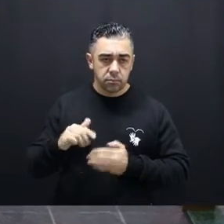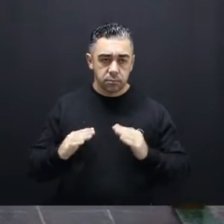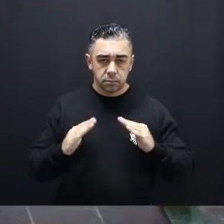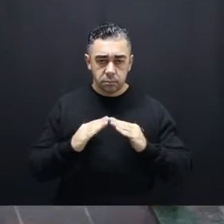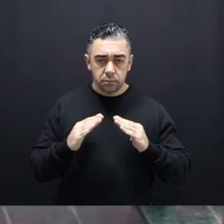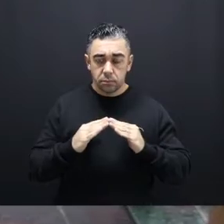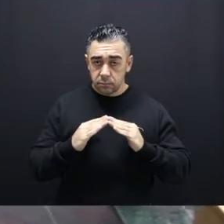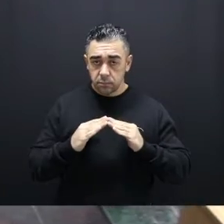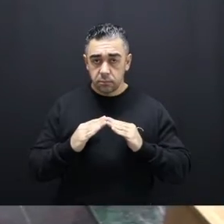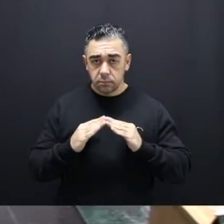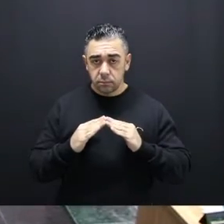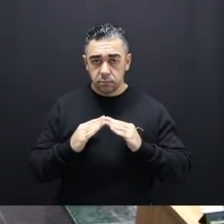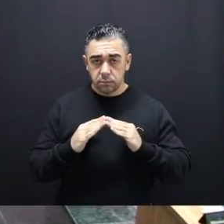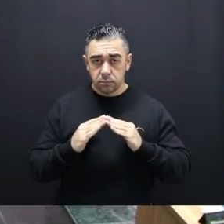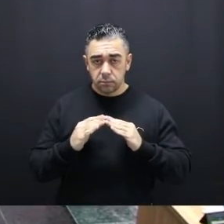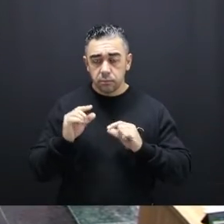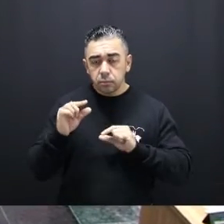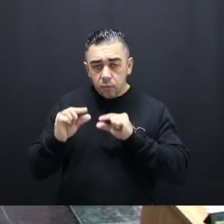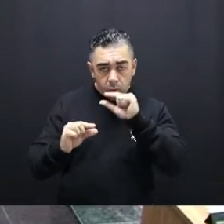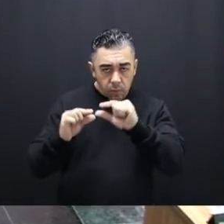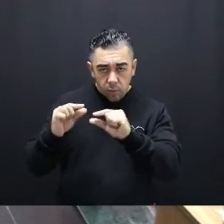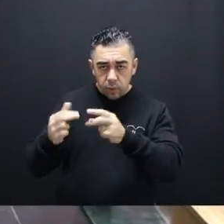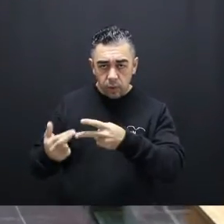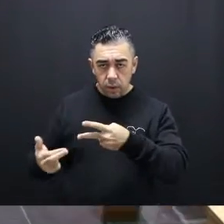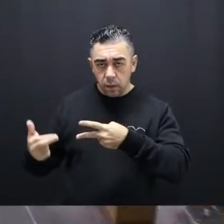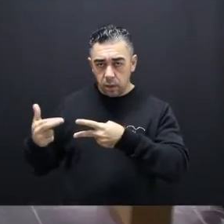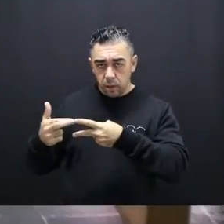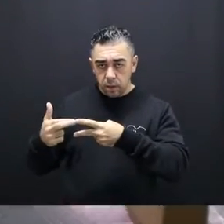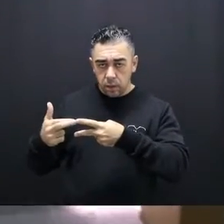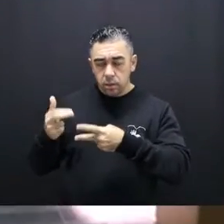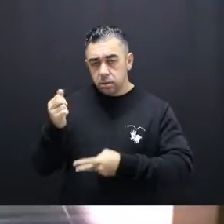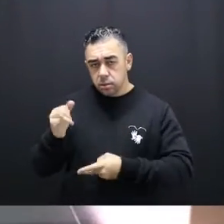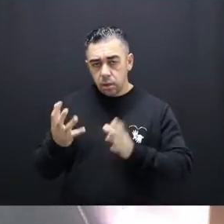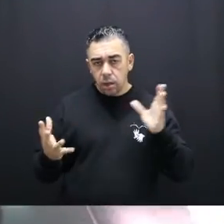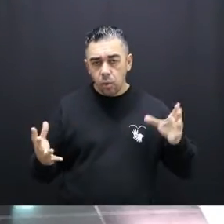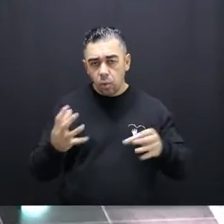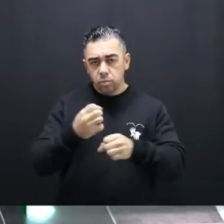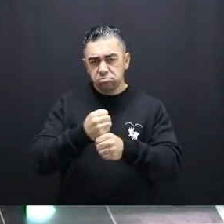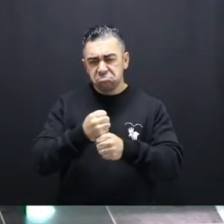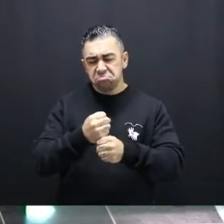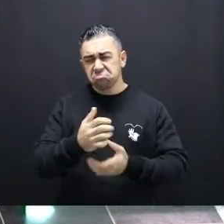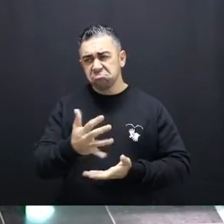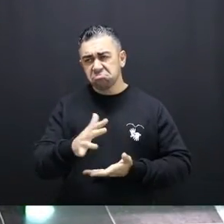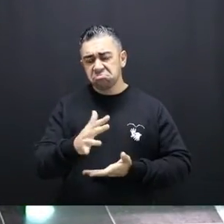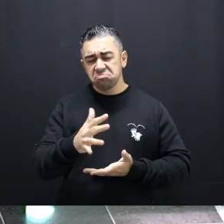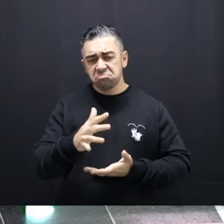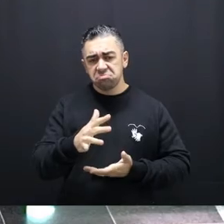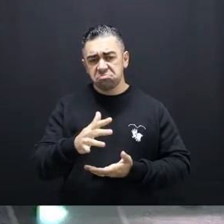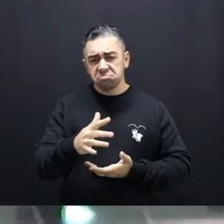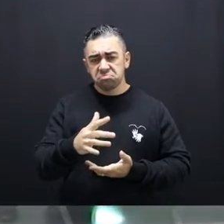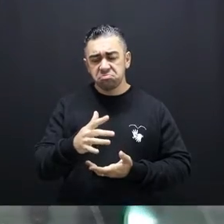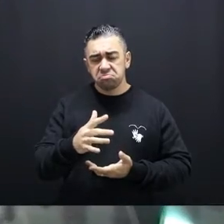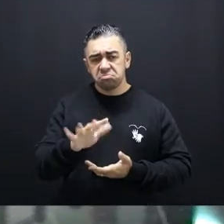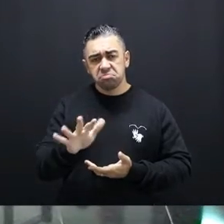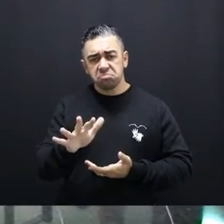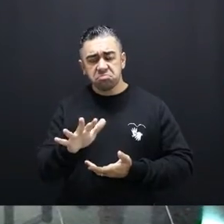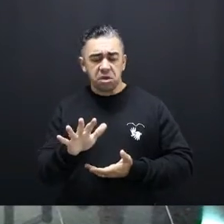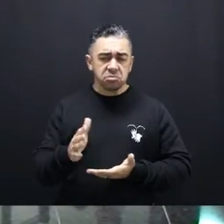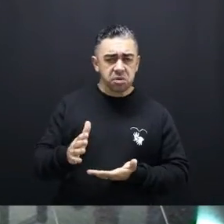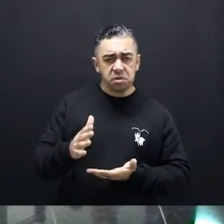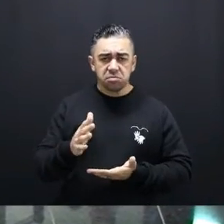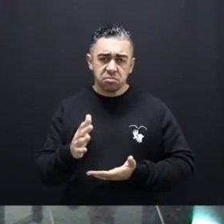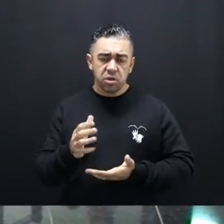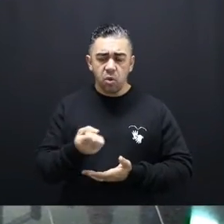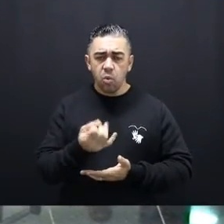apresenta poucos requerimentos se nosso contarmos nos dá para contar as que nos dedos de uma mão aí esse anos